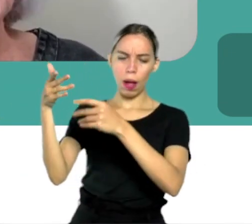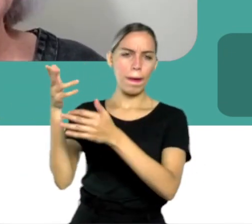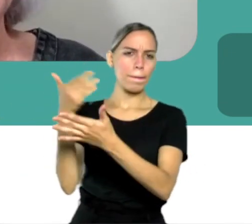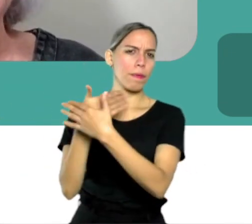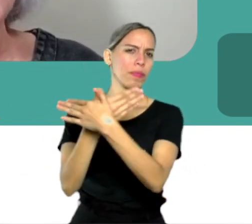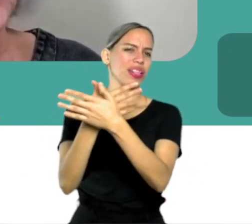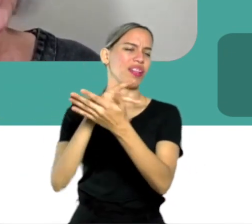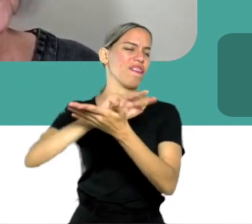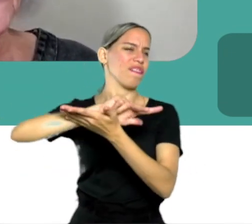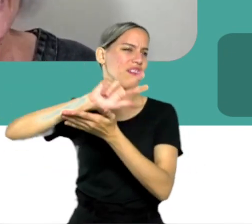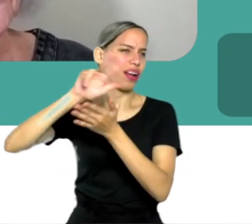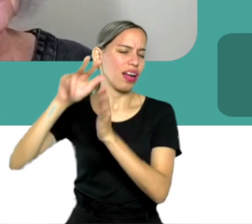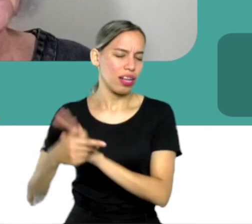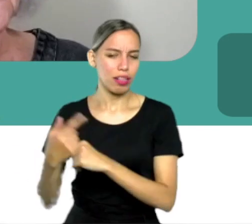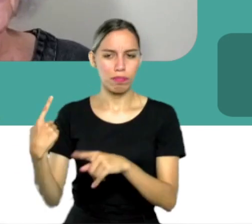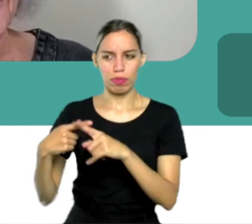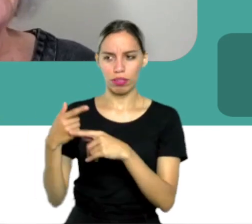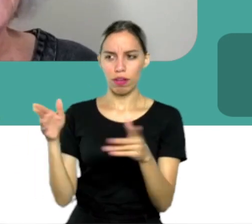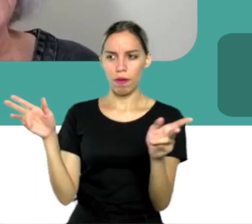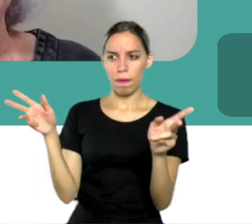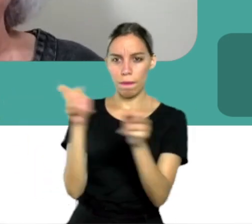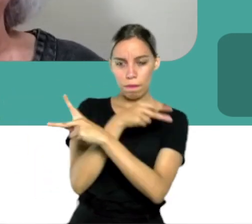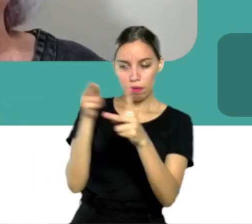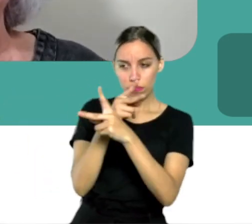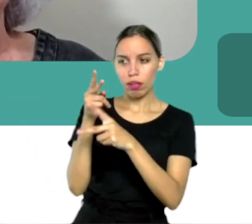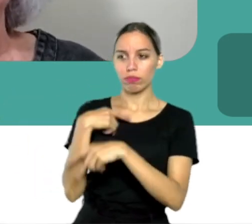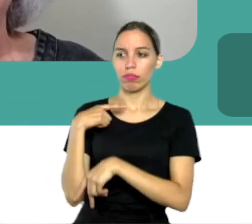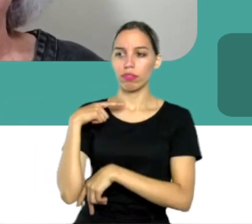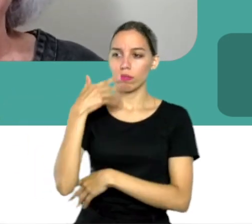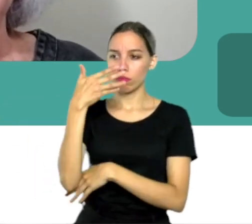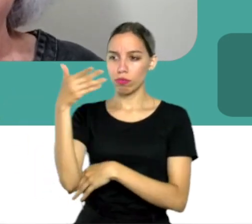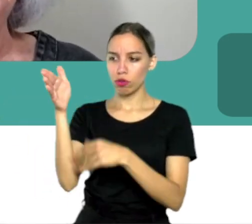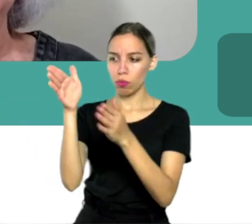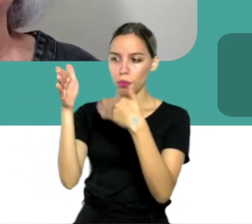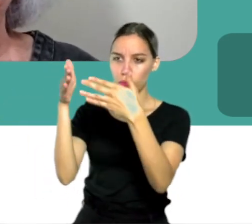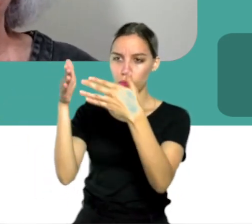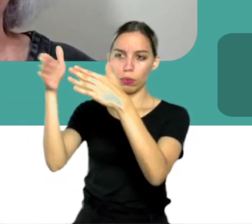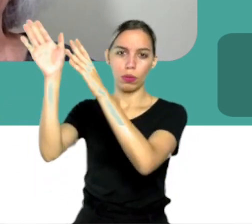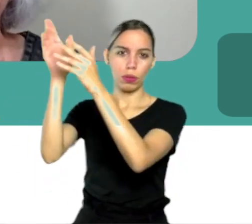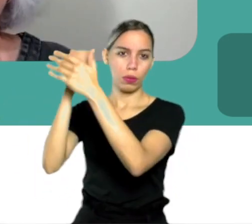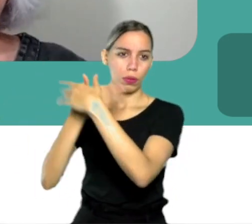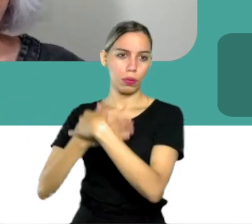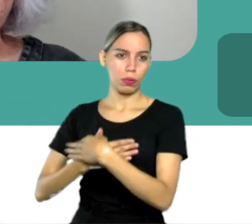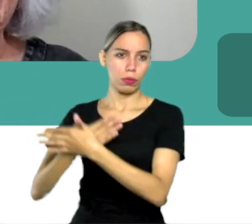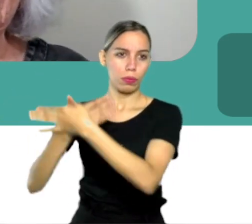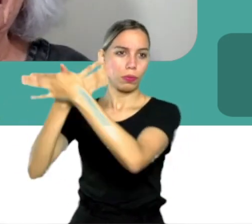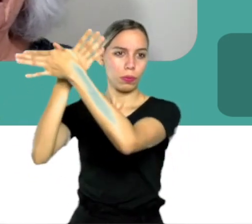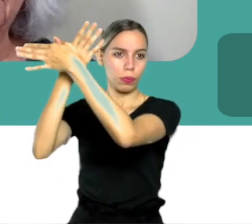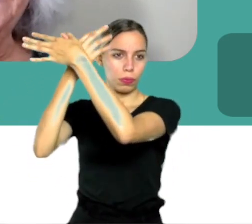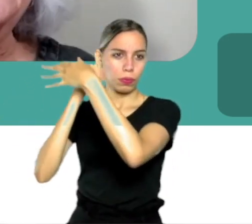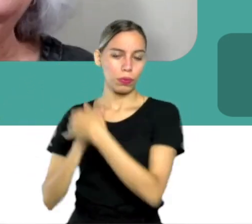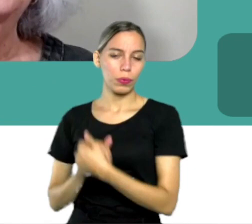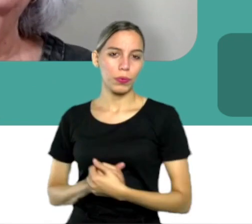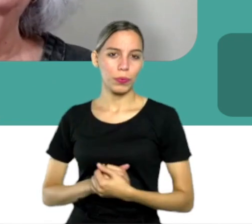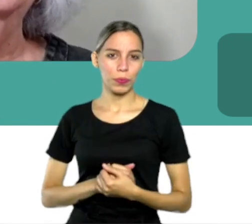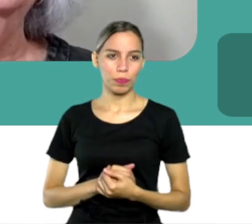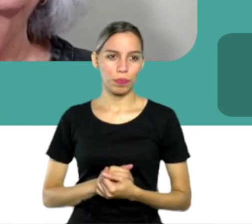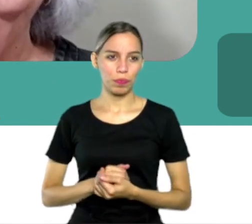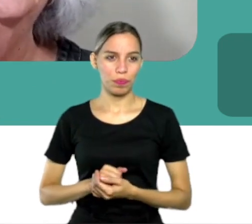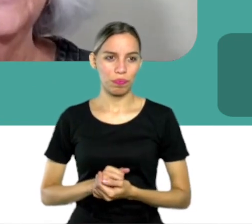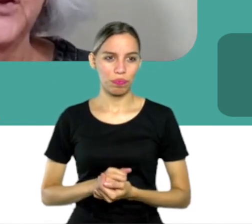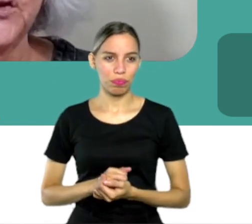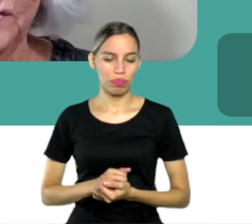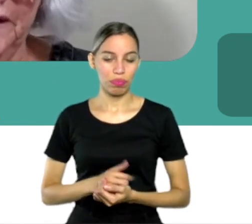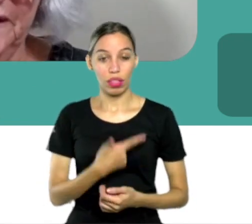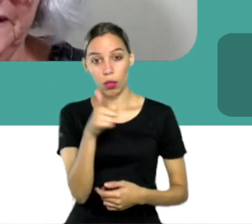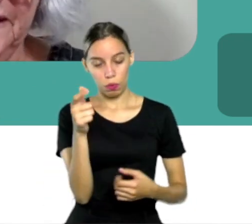vento acordar as suas asas, haverá o levante, a retomada. Eu estou mostrando. Agora, Infâmia.